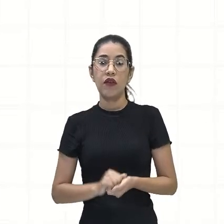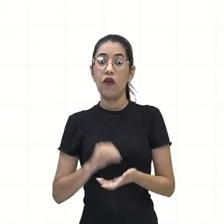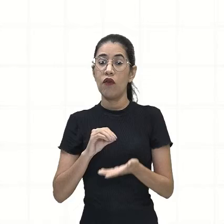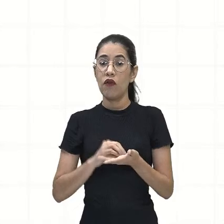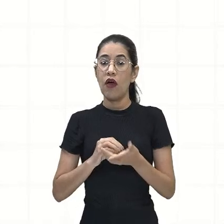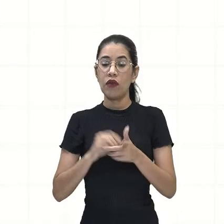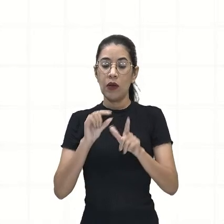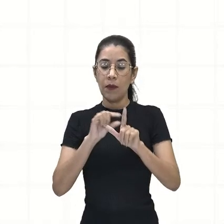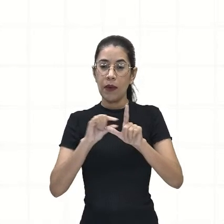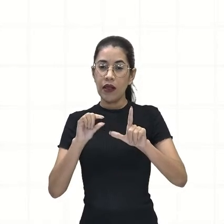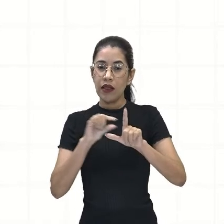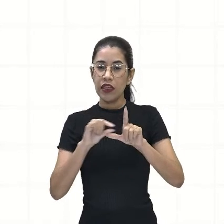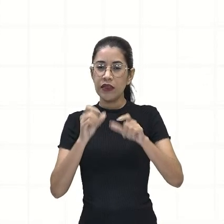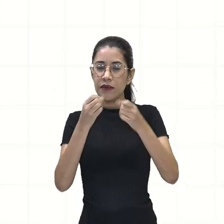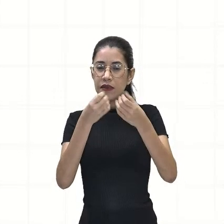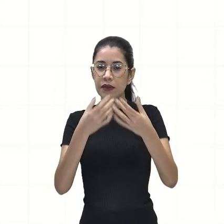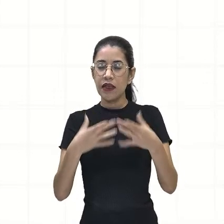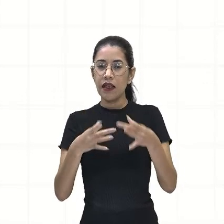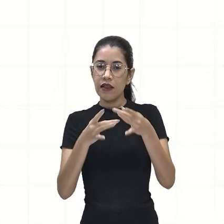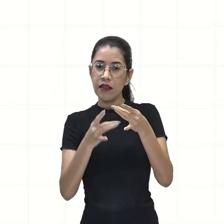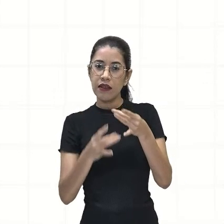legenda aqui, eu não consigo